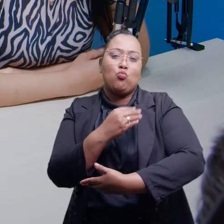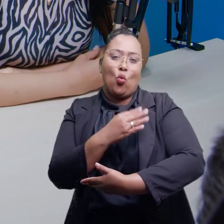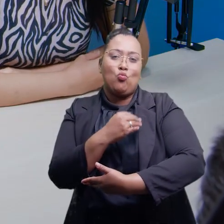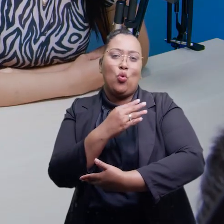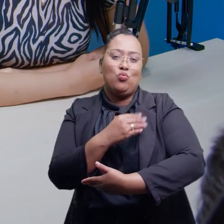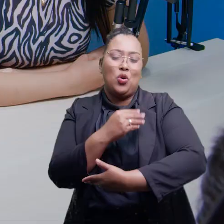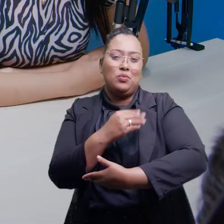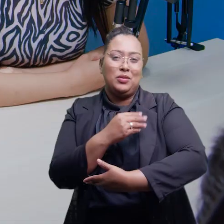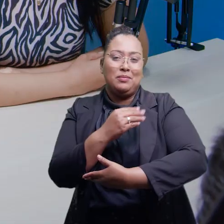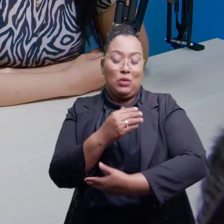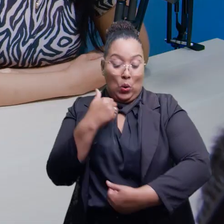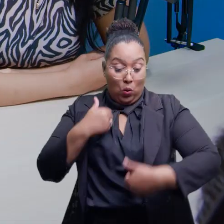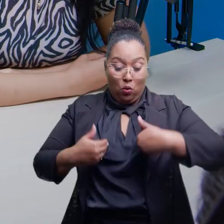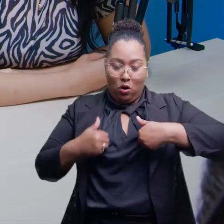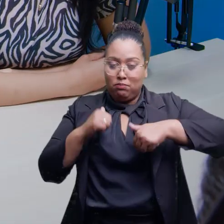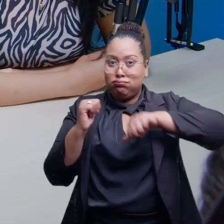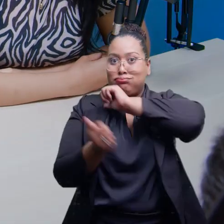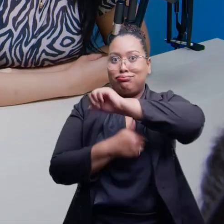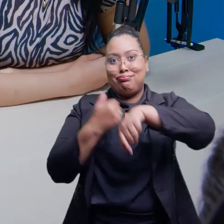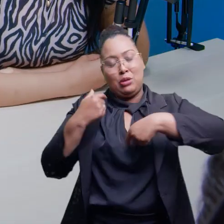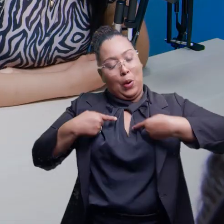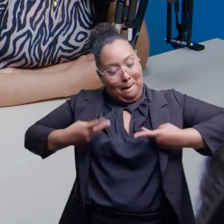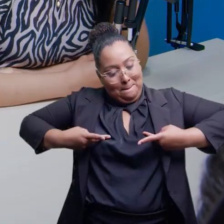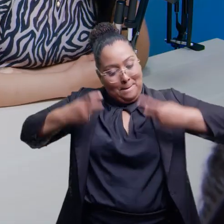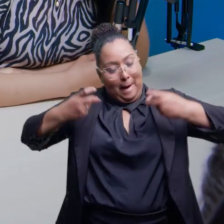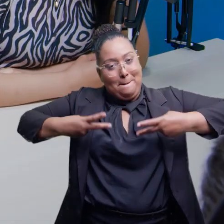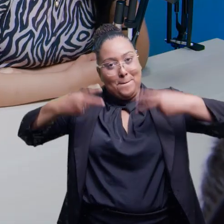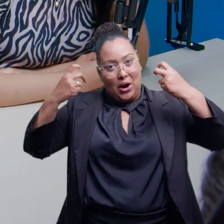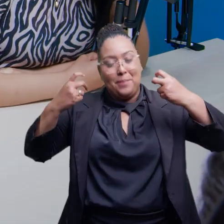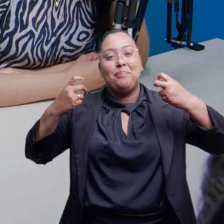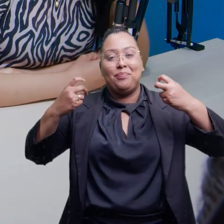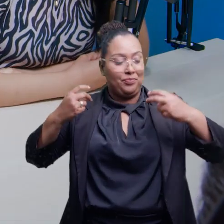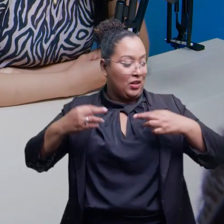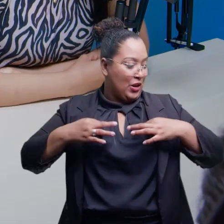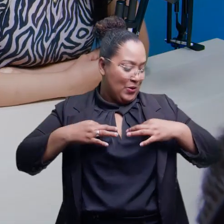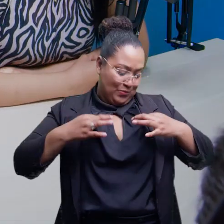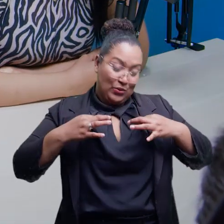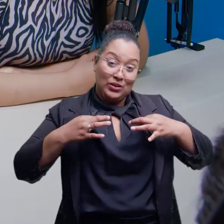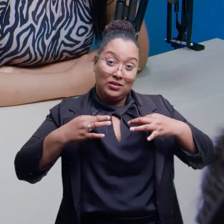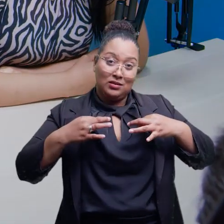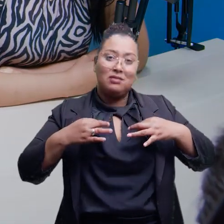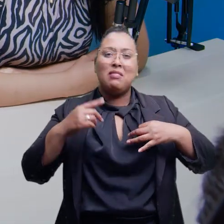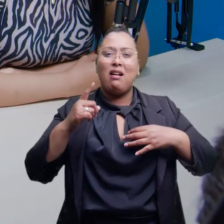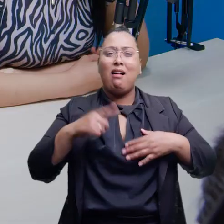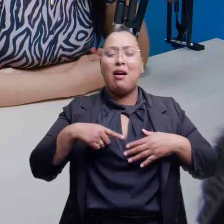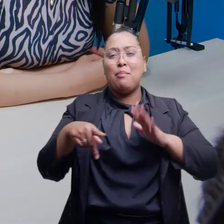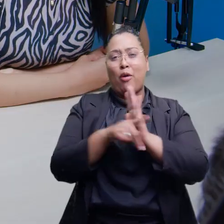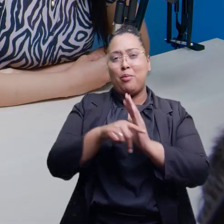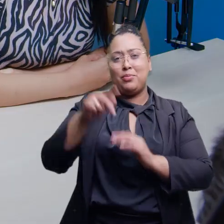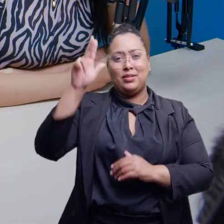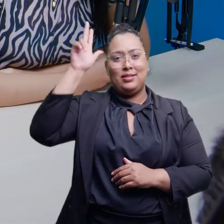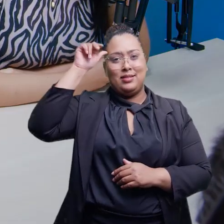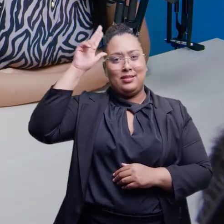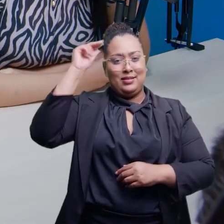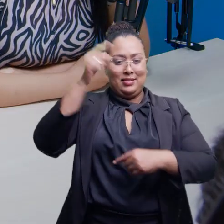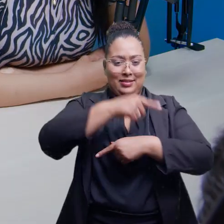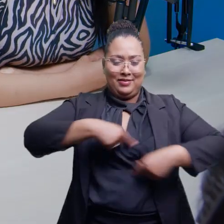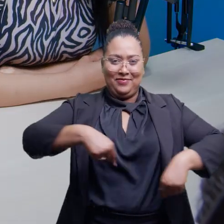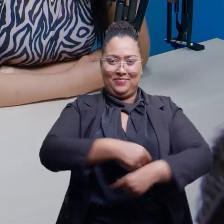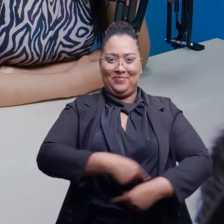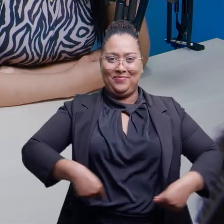amamentação, redescobrindo meu corpo, e estou com uma blusa animal